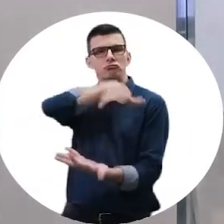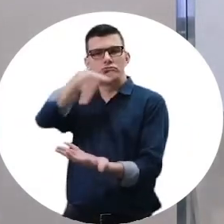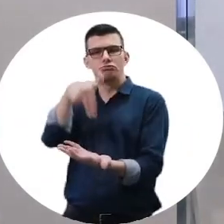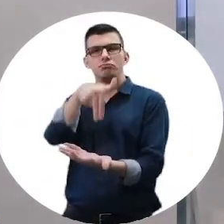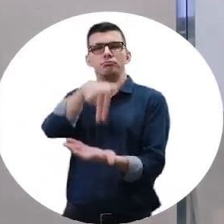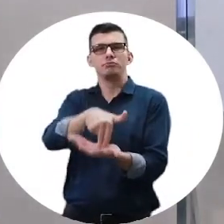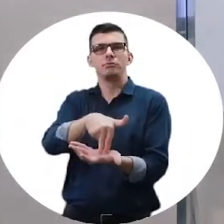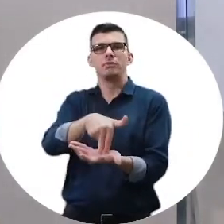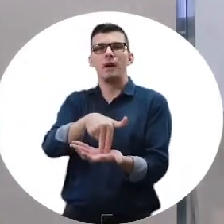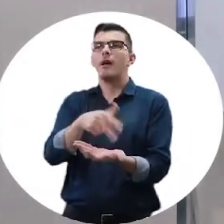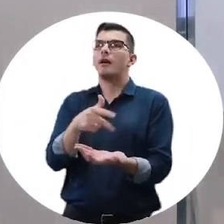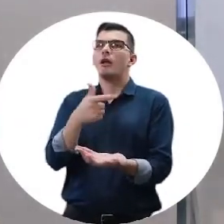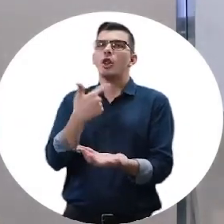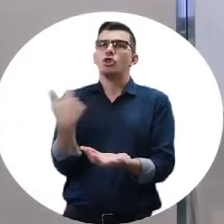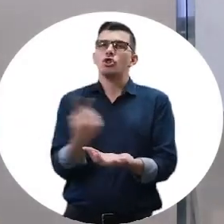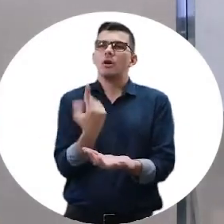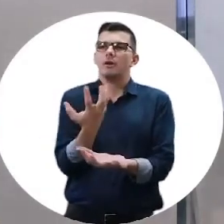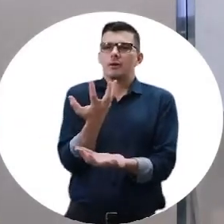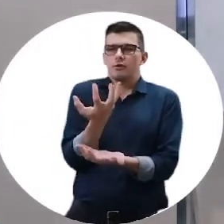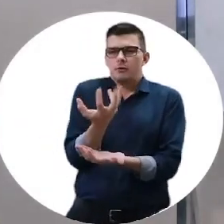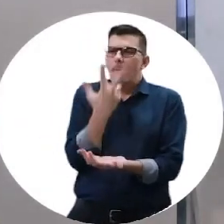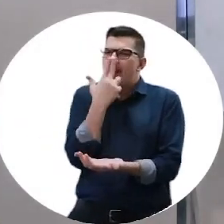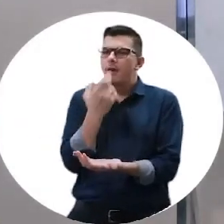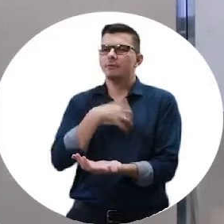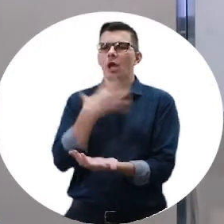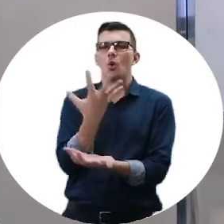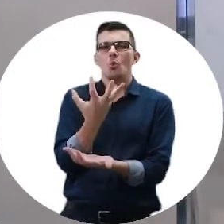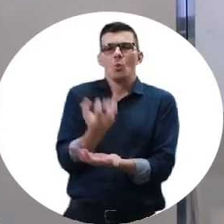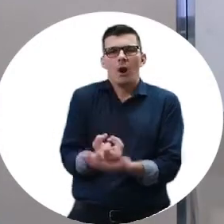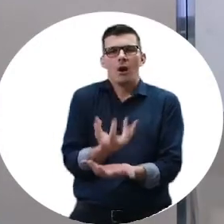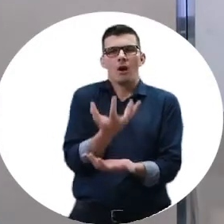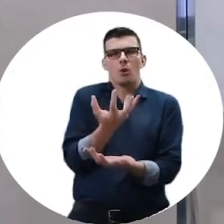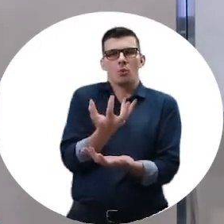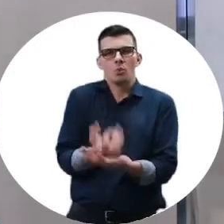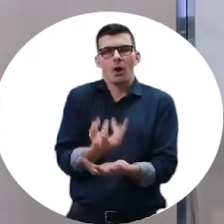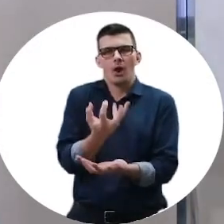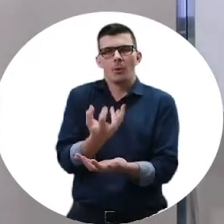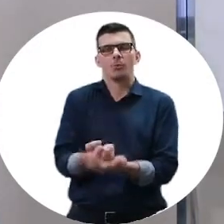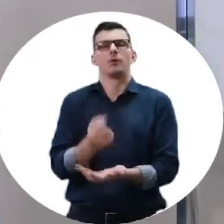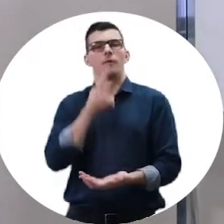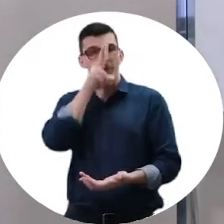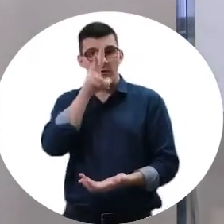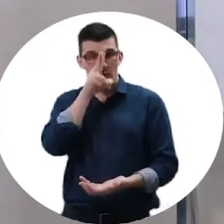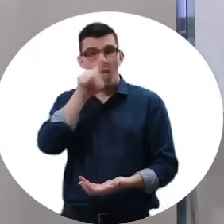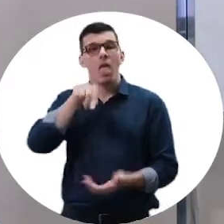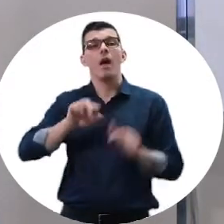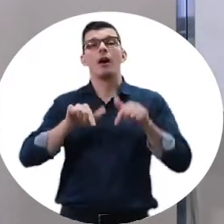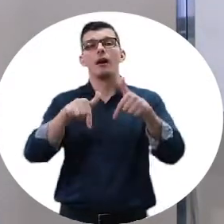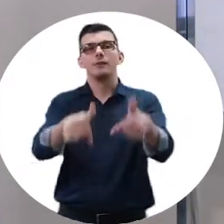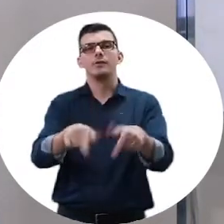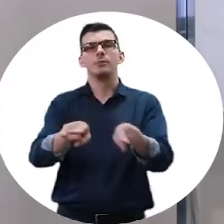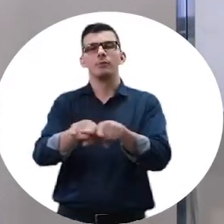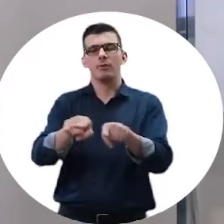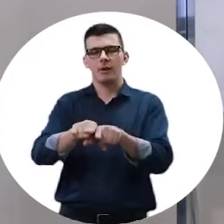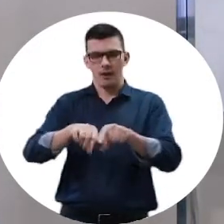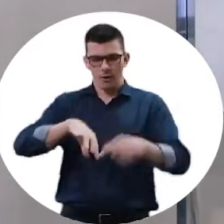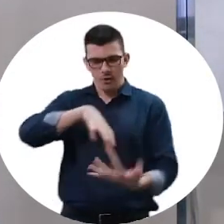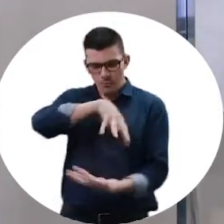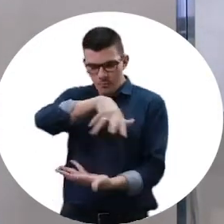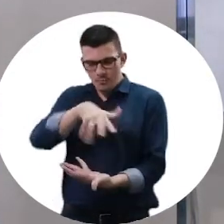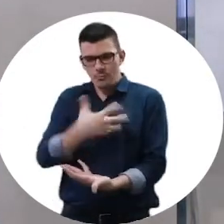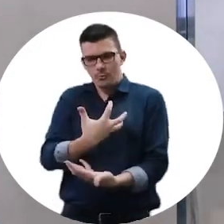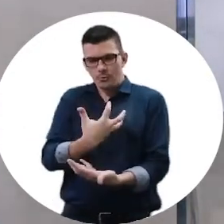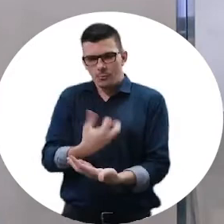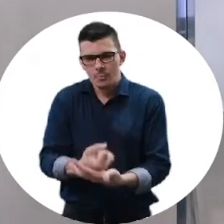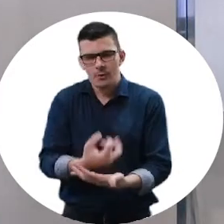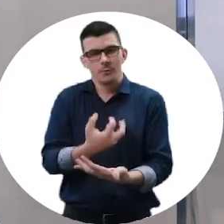faz, puxando. Essa força F, que é uma força gravitacional, é a ação que a Terra está fazendo